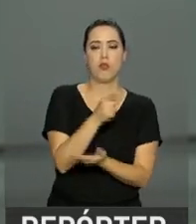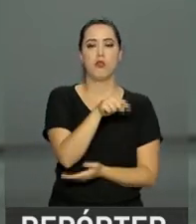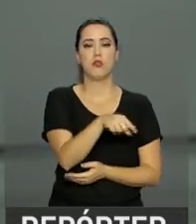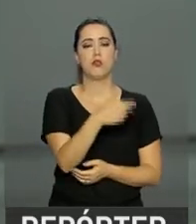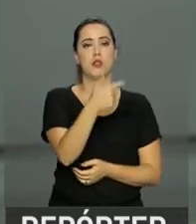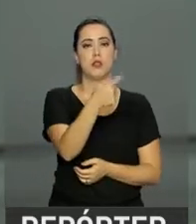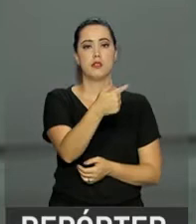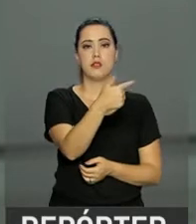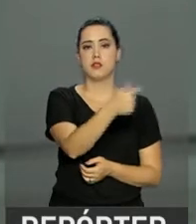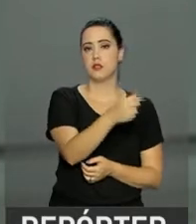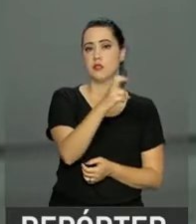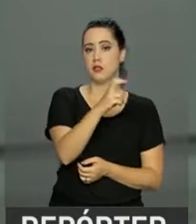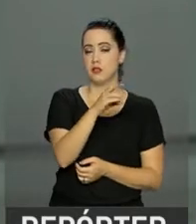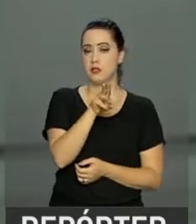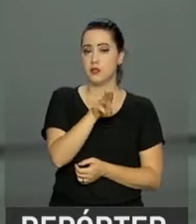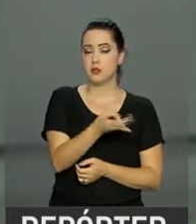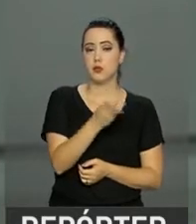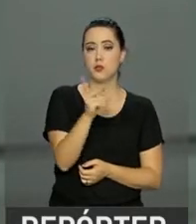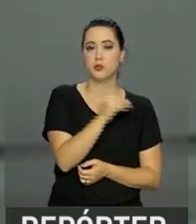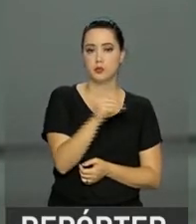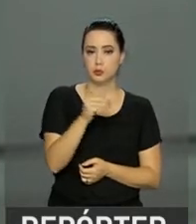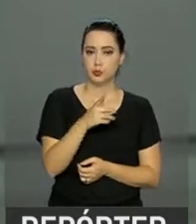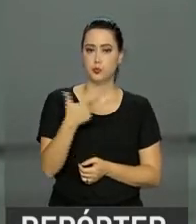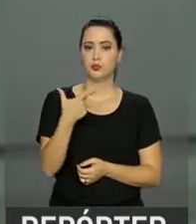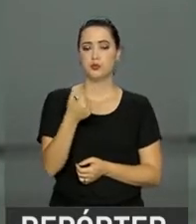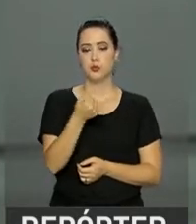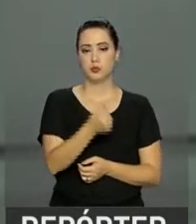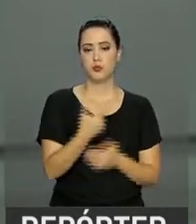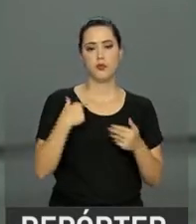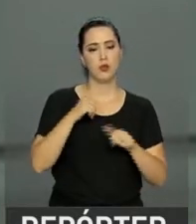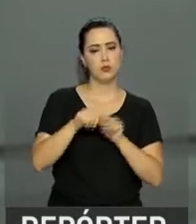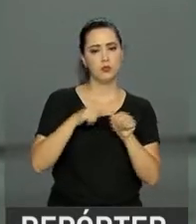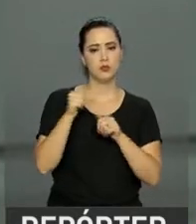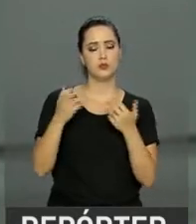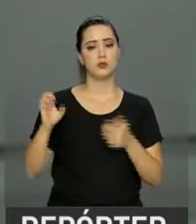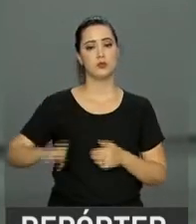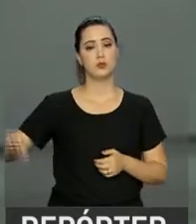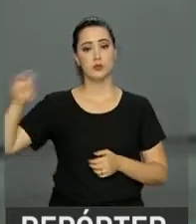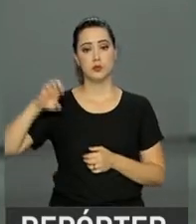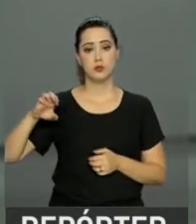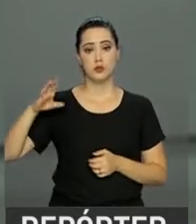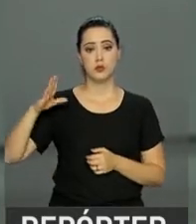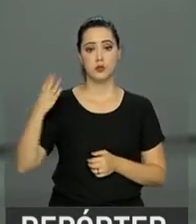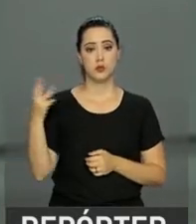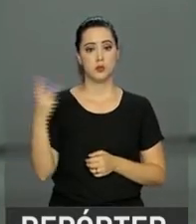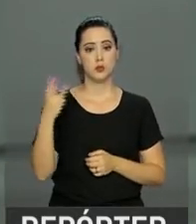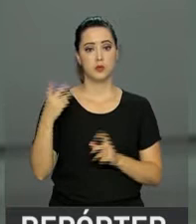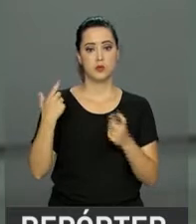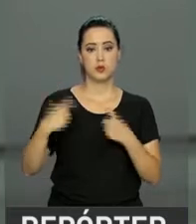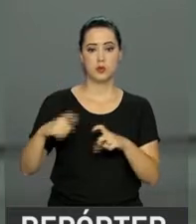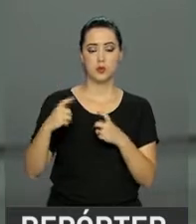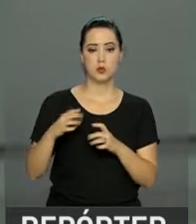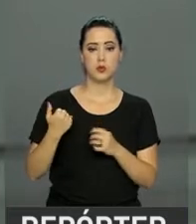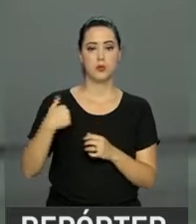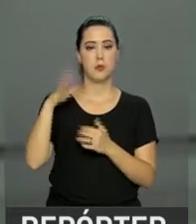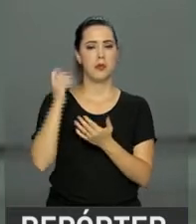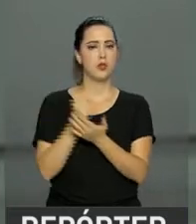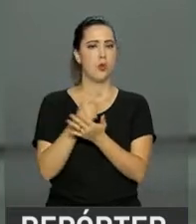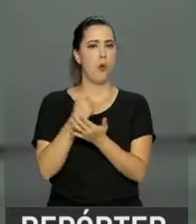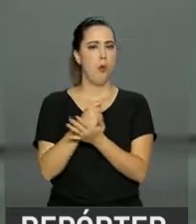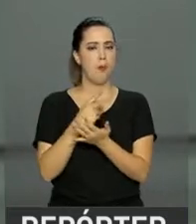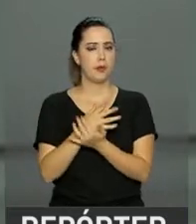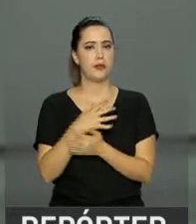milhões de dólares em 2017 tornando a união europeia o terceiro mercado comprador de